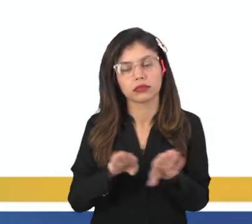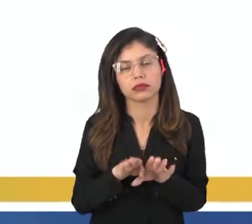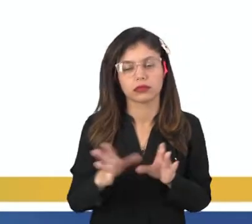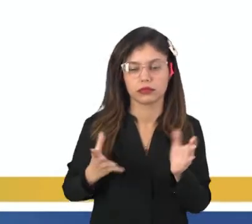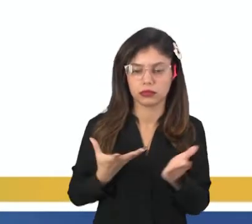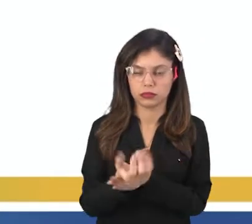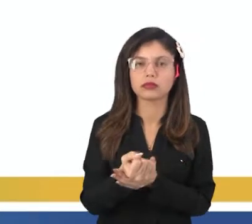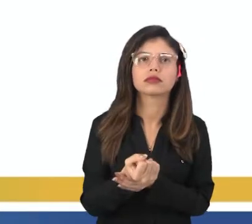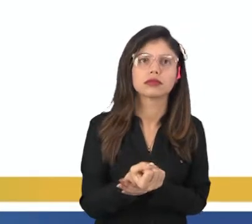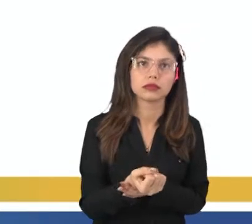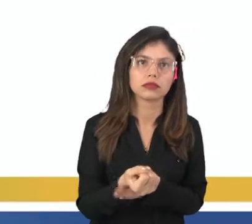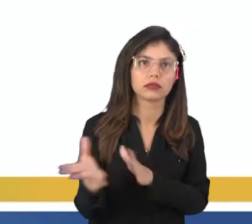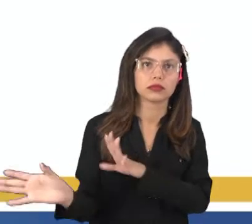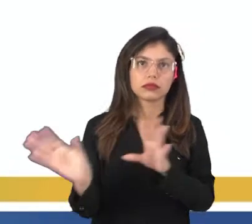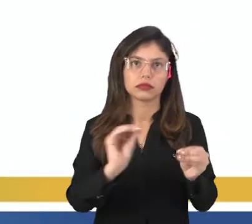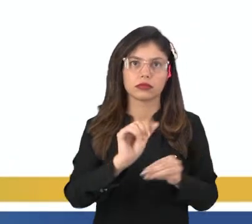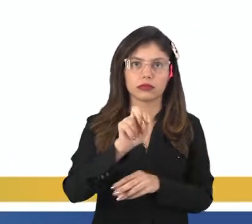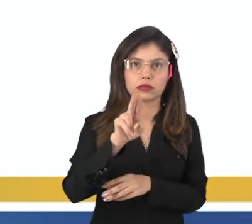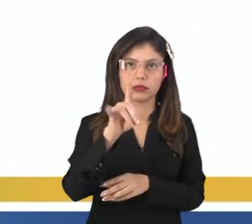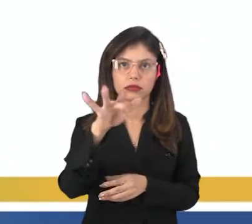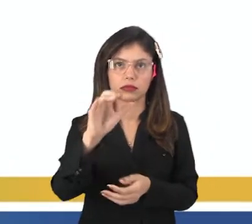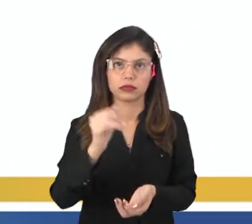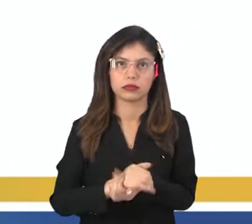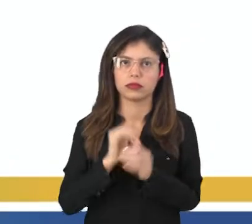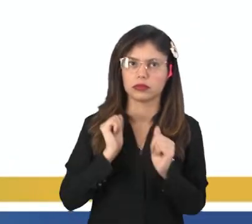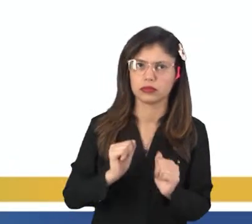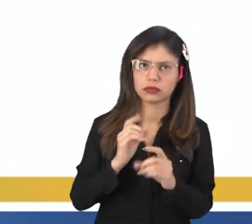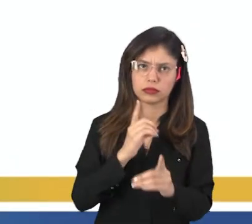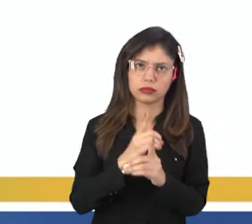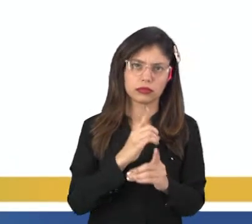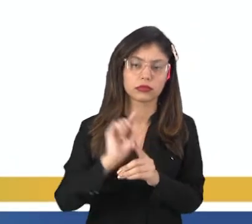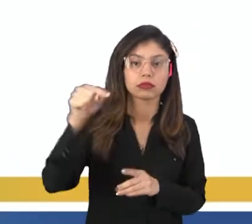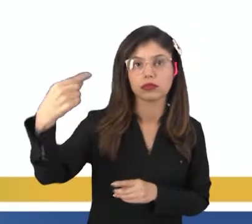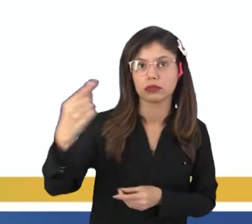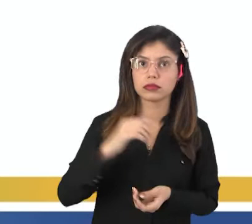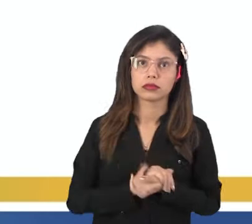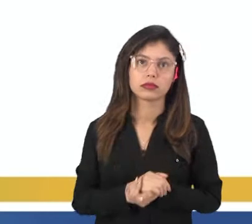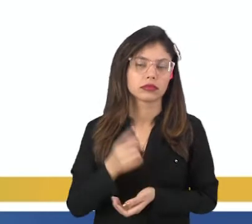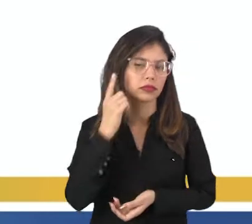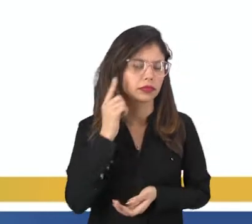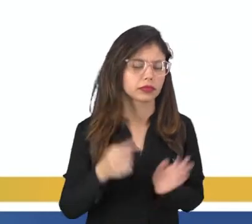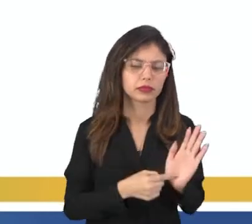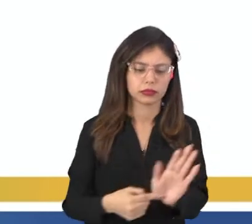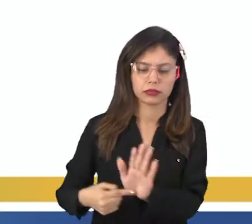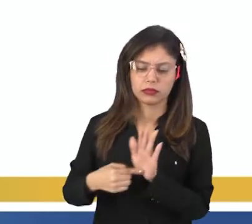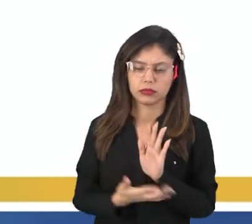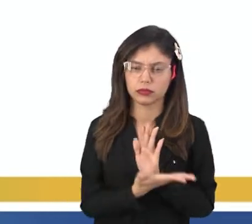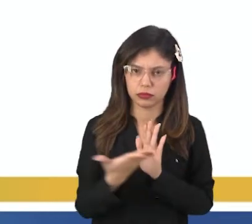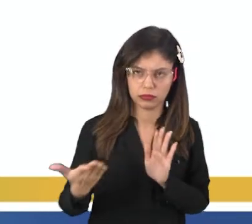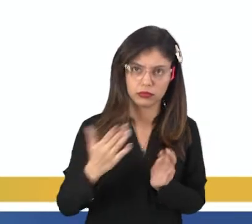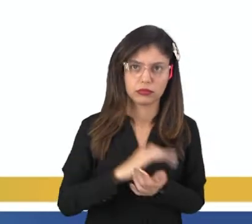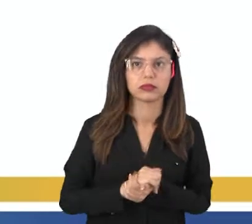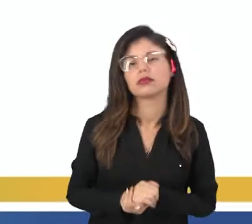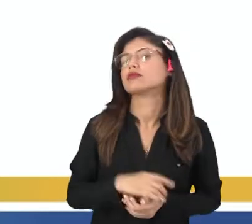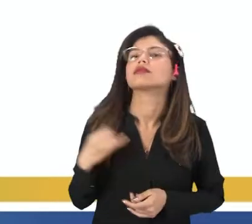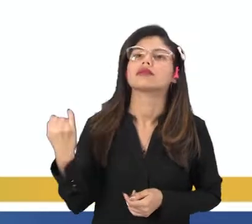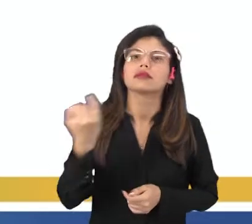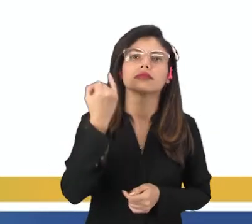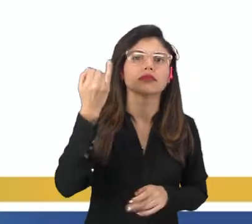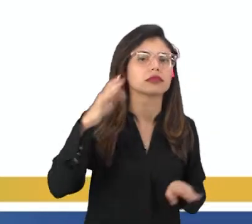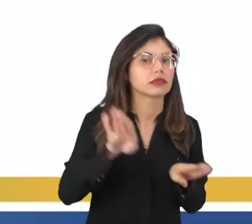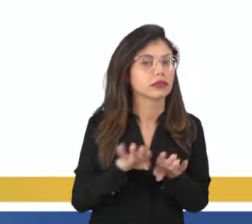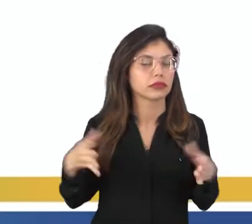em busca buscar o audiência que pode se identificar com aquilo que está sendo apresentado mas a